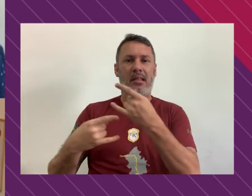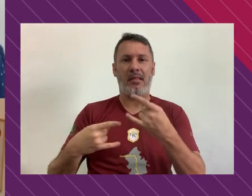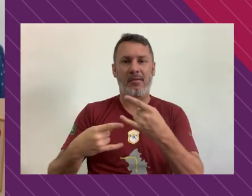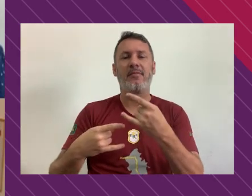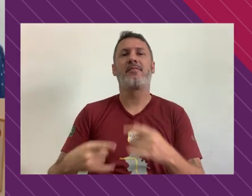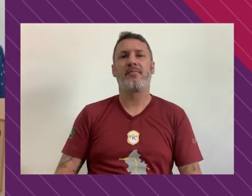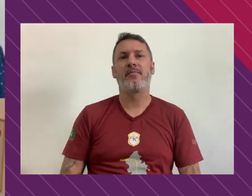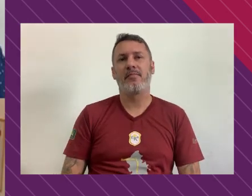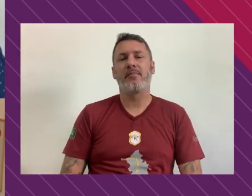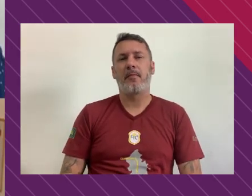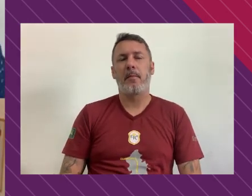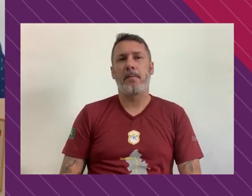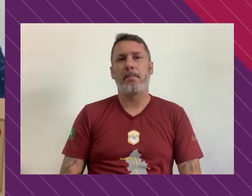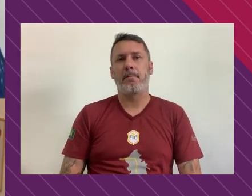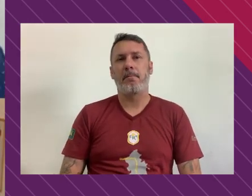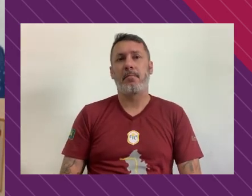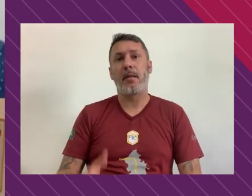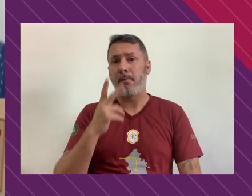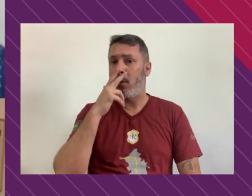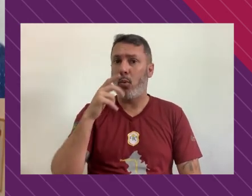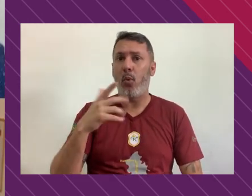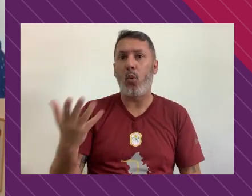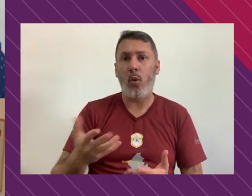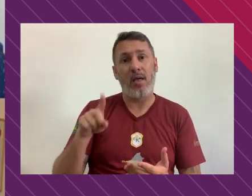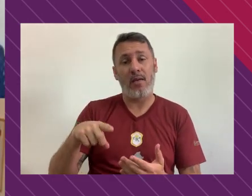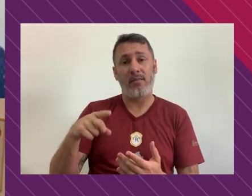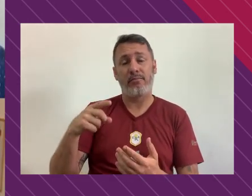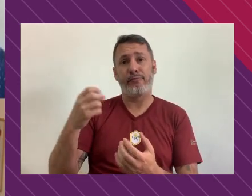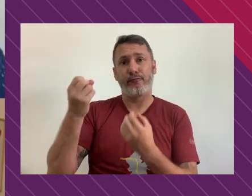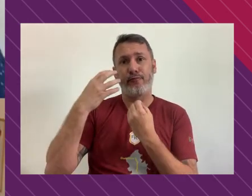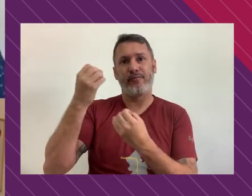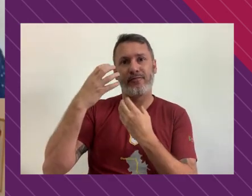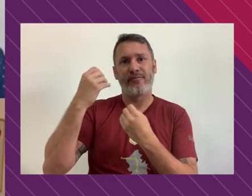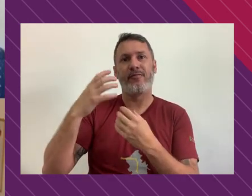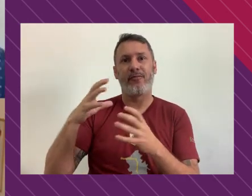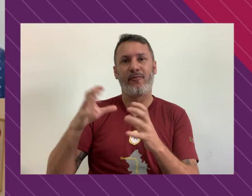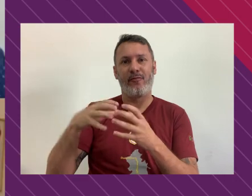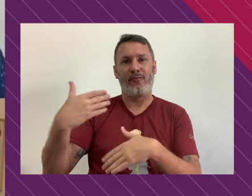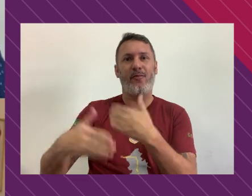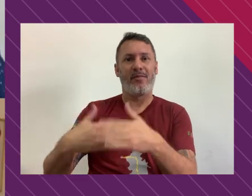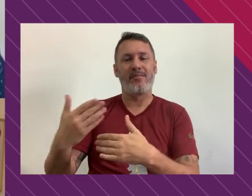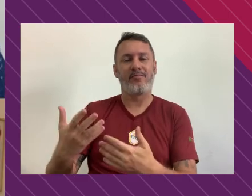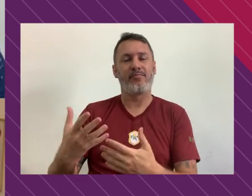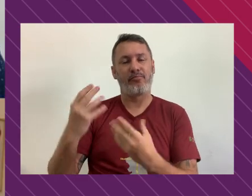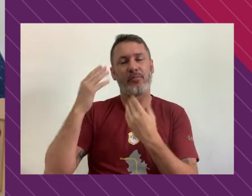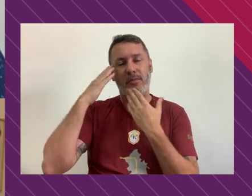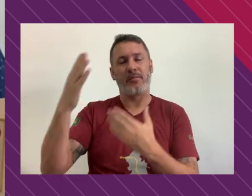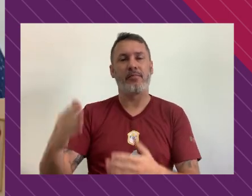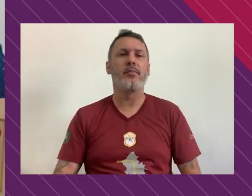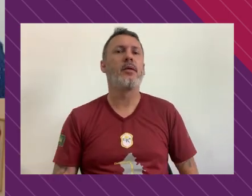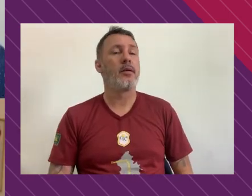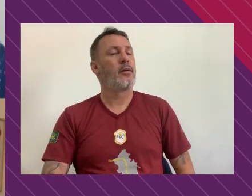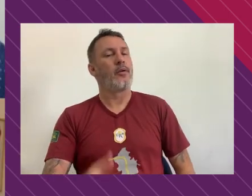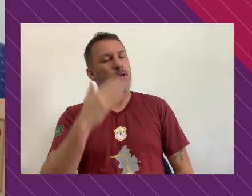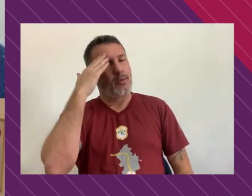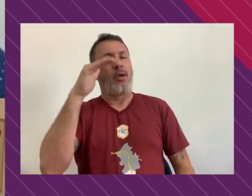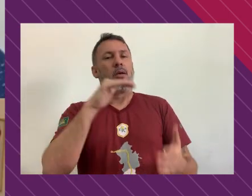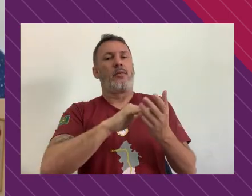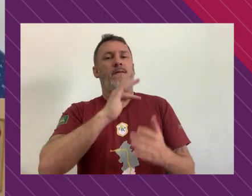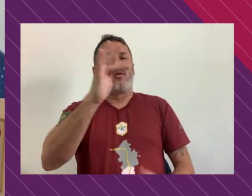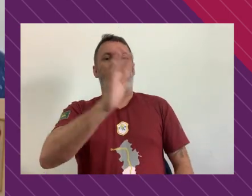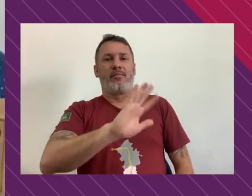ser estudar música, assim como estudar artes cênicas, artes plásticas, como o teu olhar ele vai ser